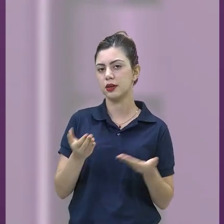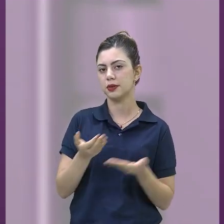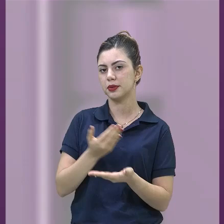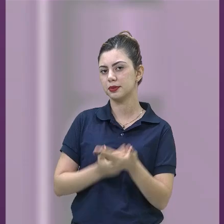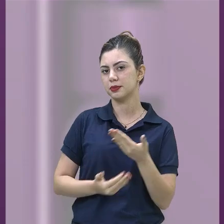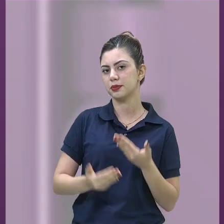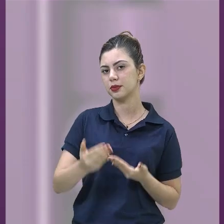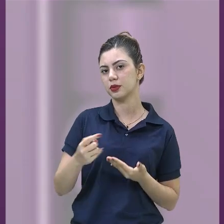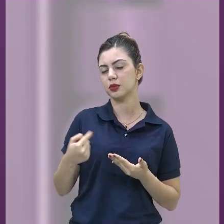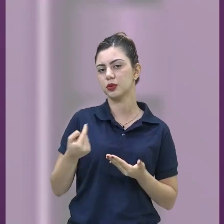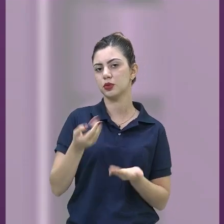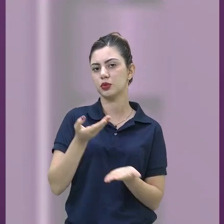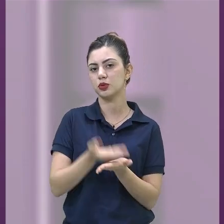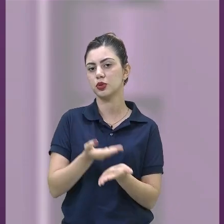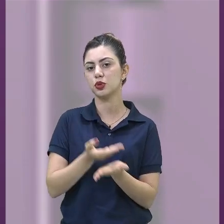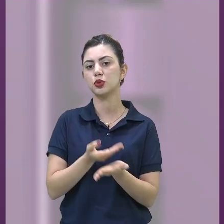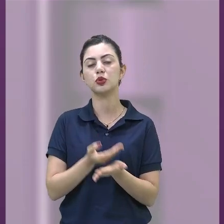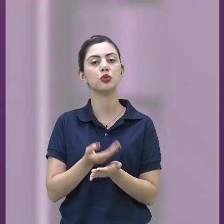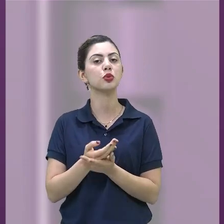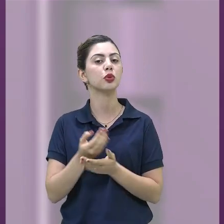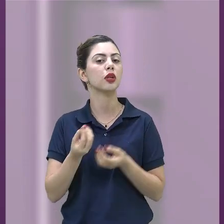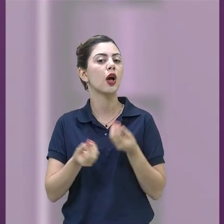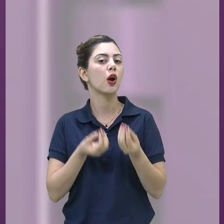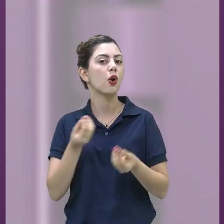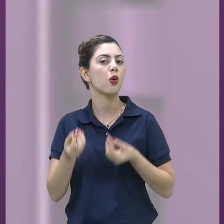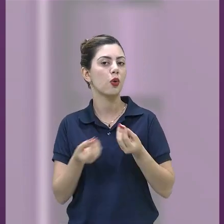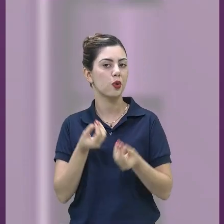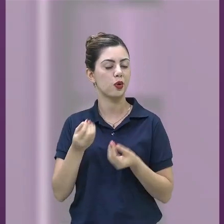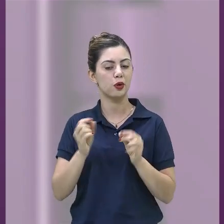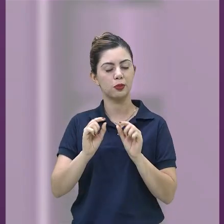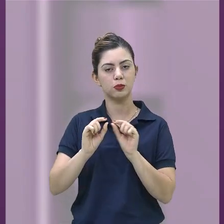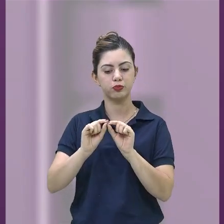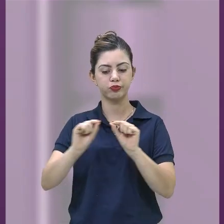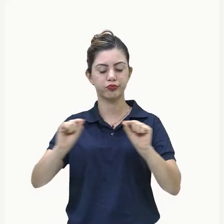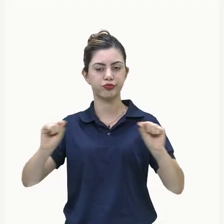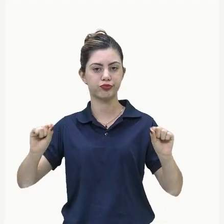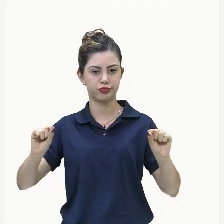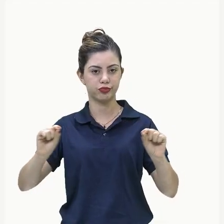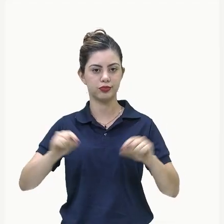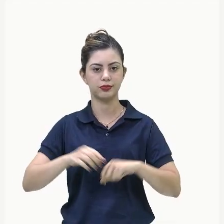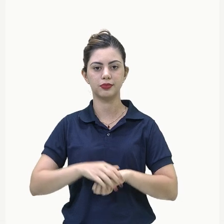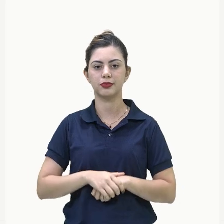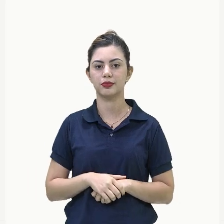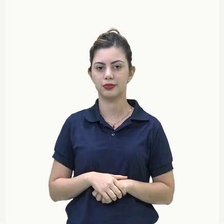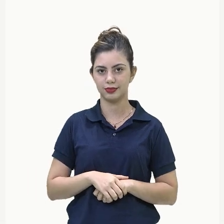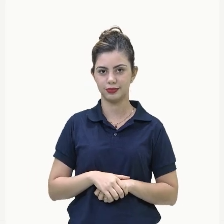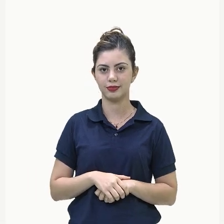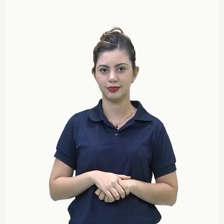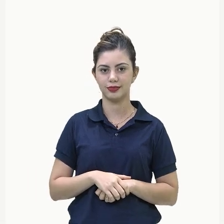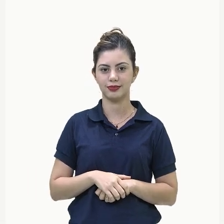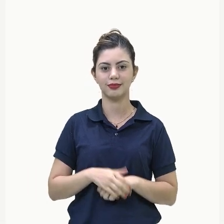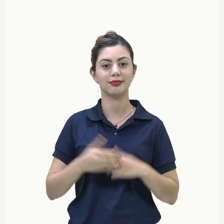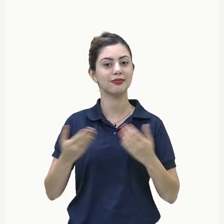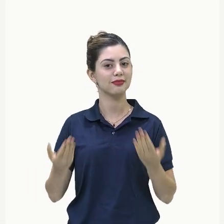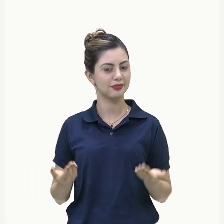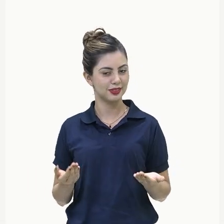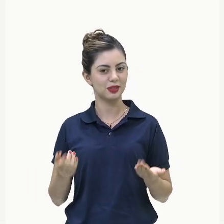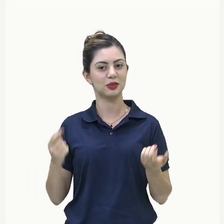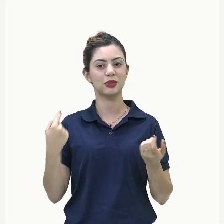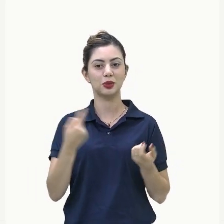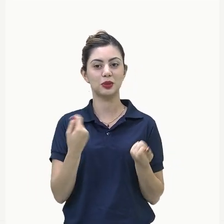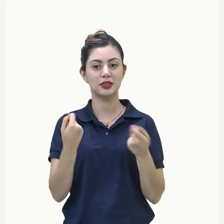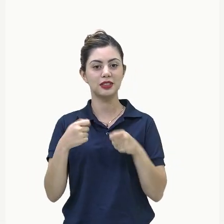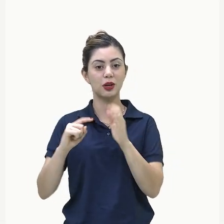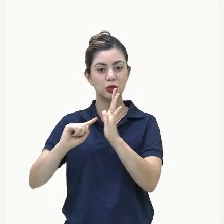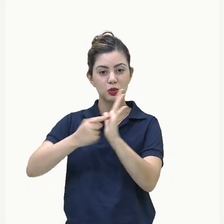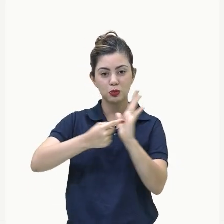que a gente trabalha então essa condição sobre a reta. Acompanhe comigo, olha só. Uma forma de determinar o alinhamento dos